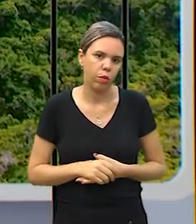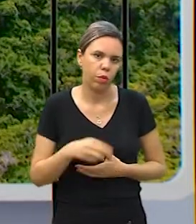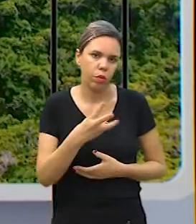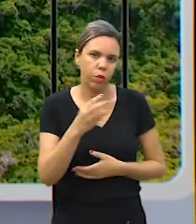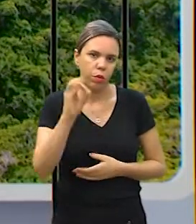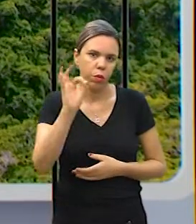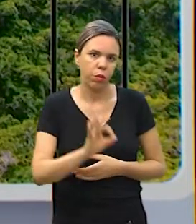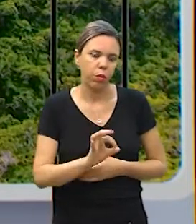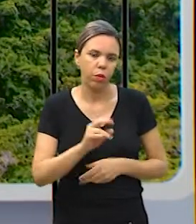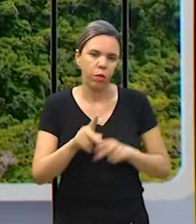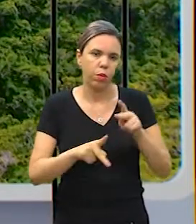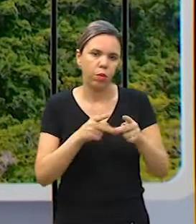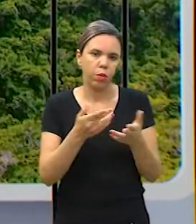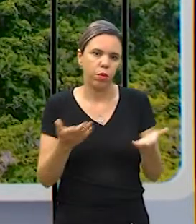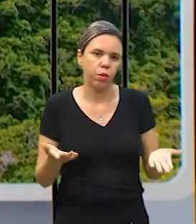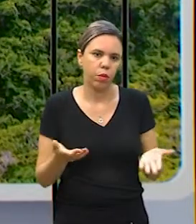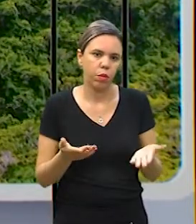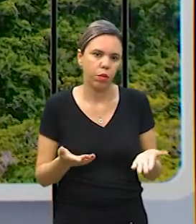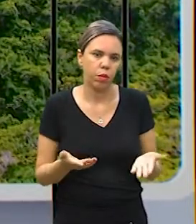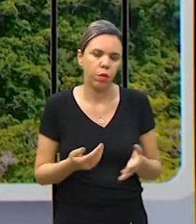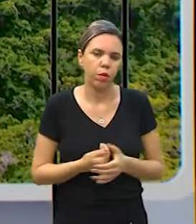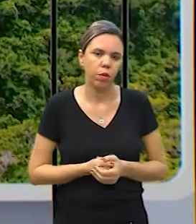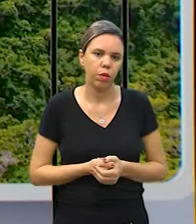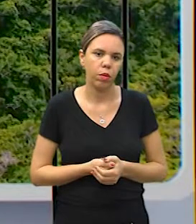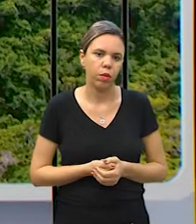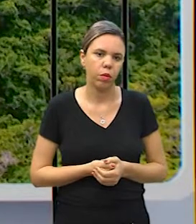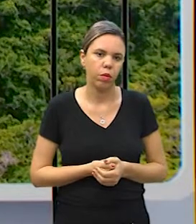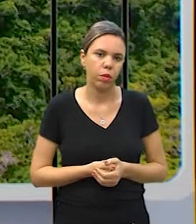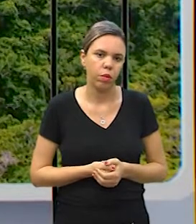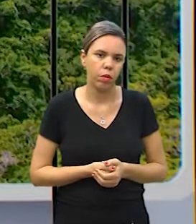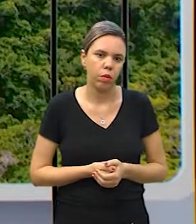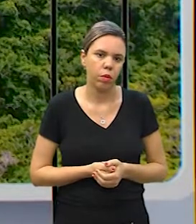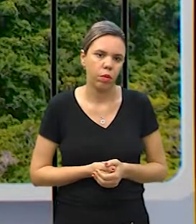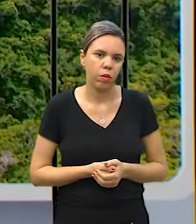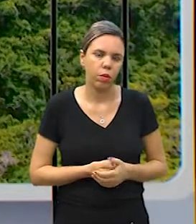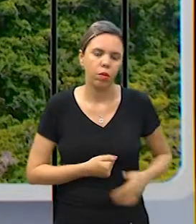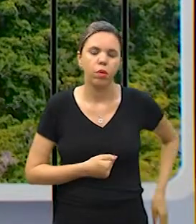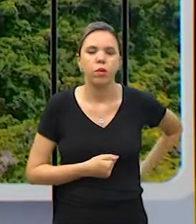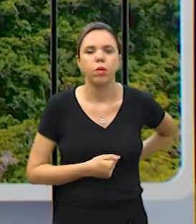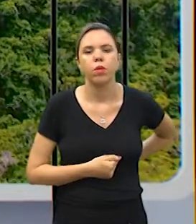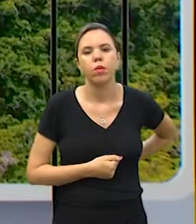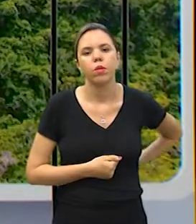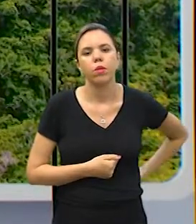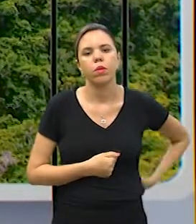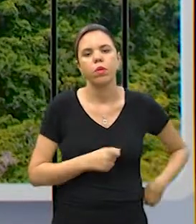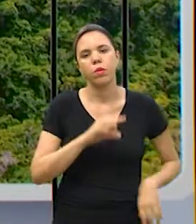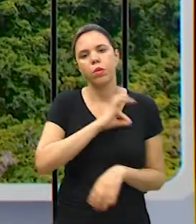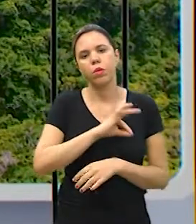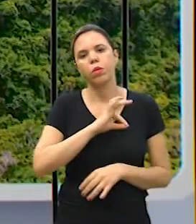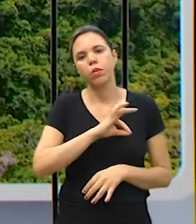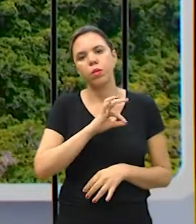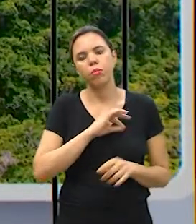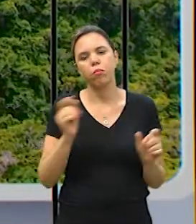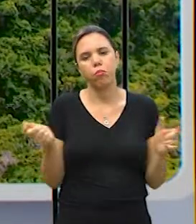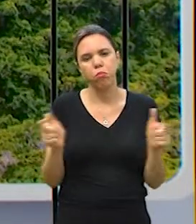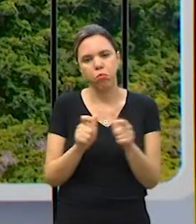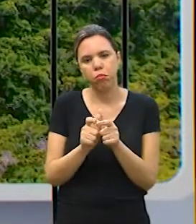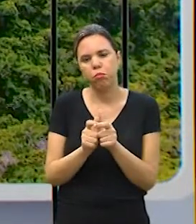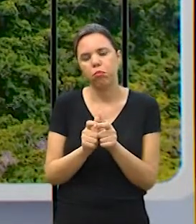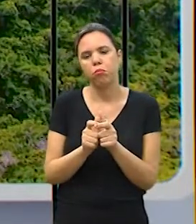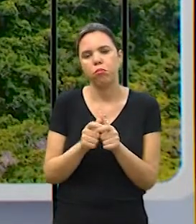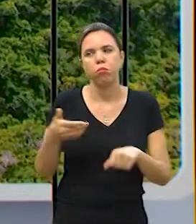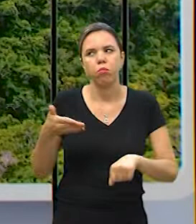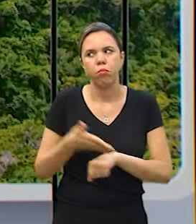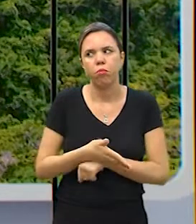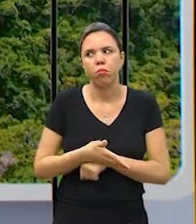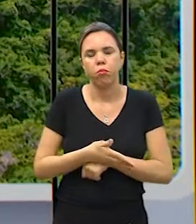lá, 30% da população, pelo menos, né, e à medida que a renda é menor,